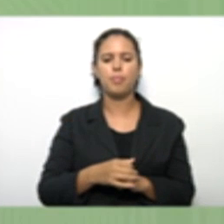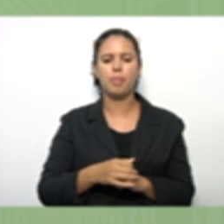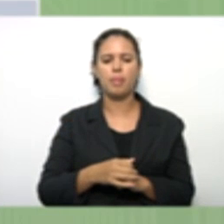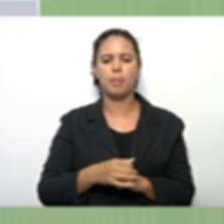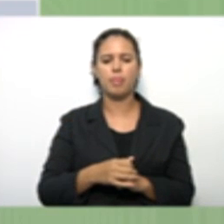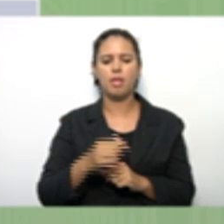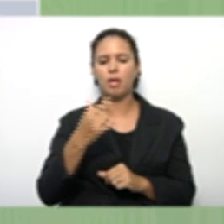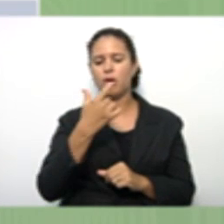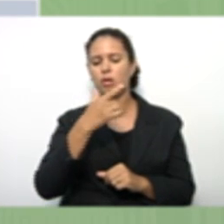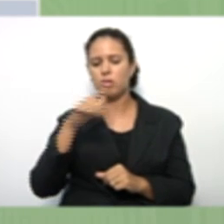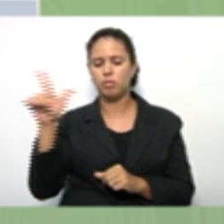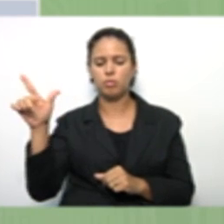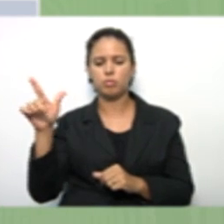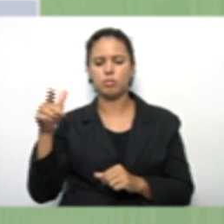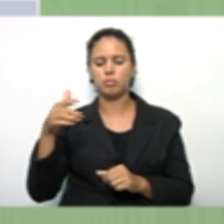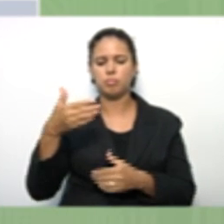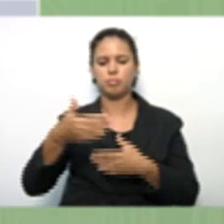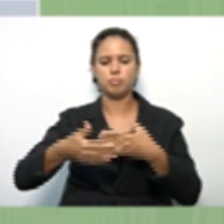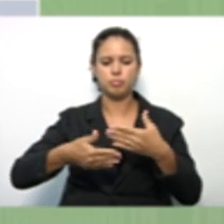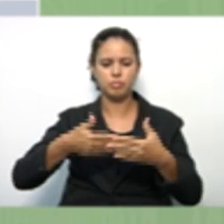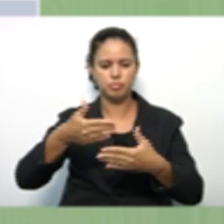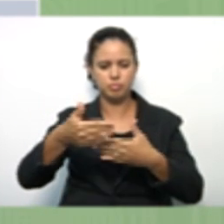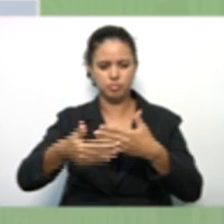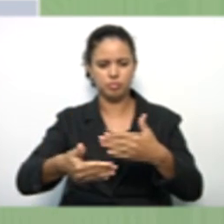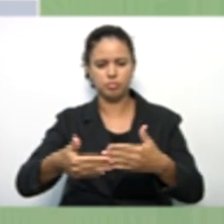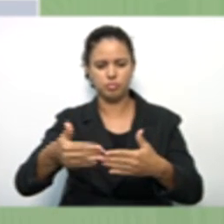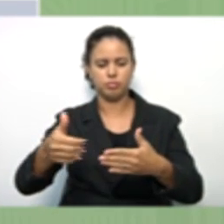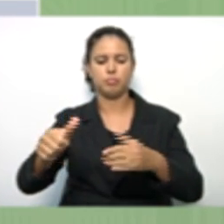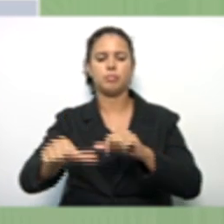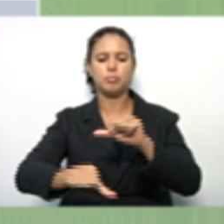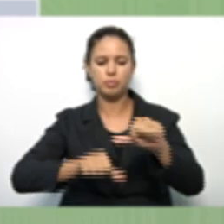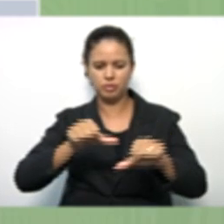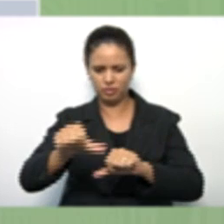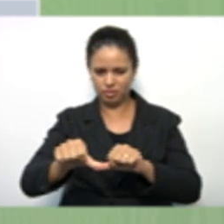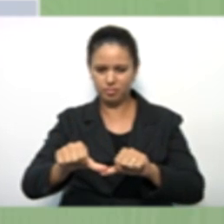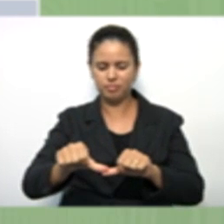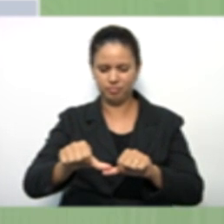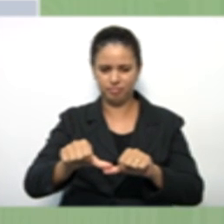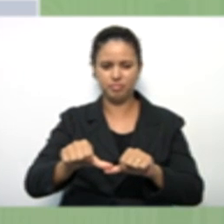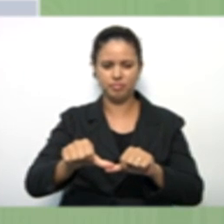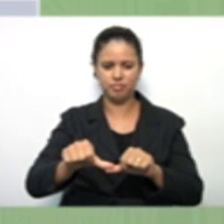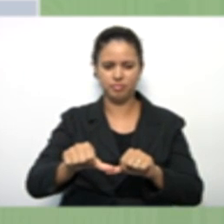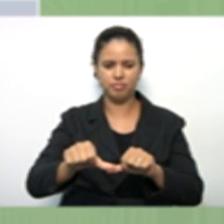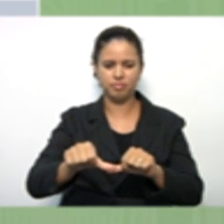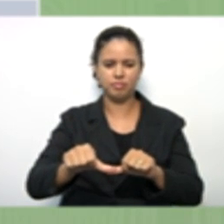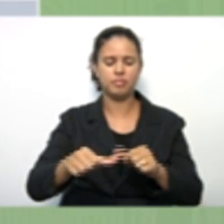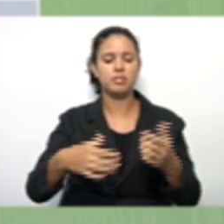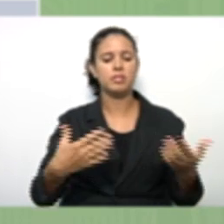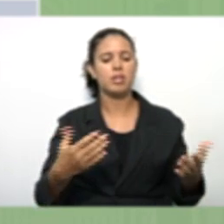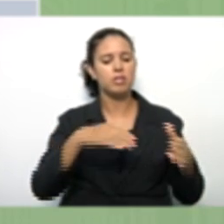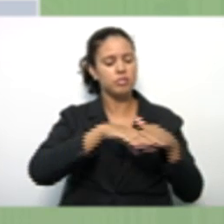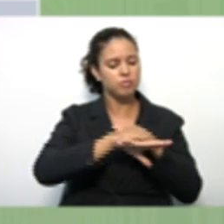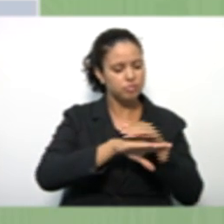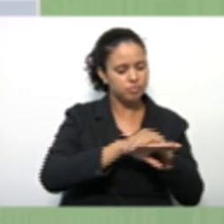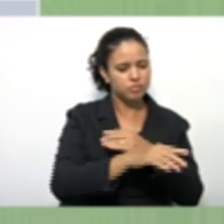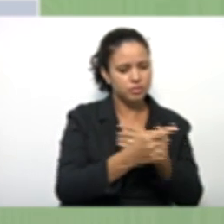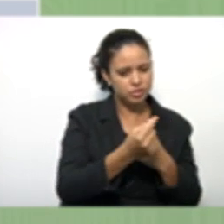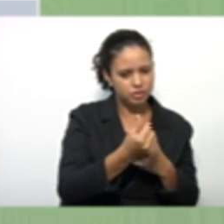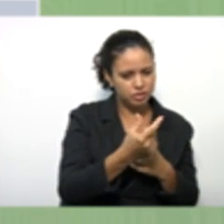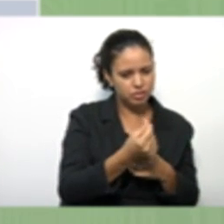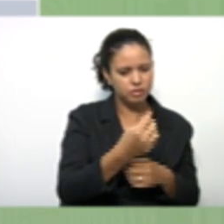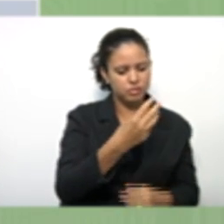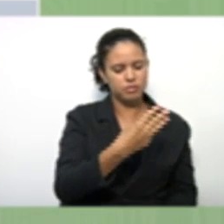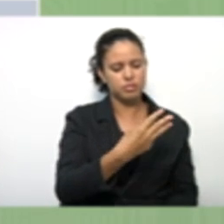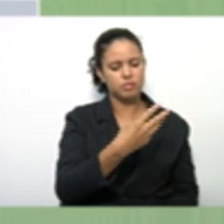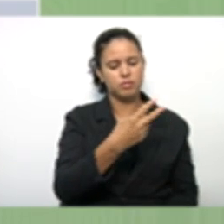nós vimos que aconteceu uma evolução de 180 no equivalente caixa e o veículo 180 mil. O que aconteceu? Houve uma venda de